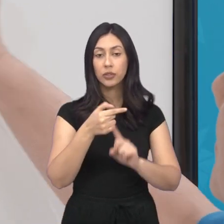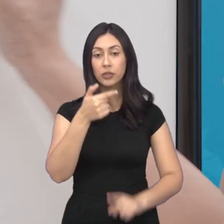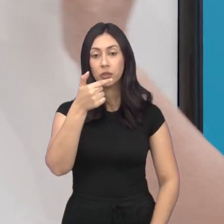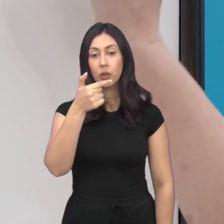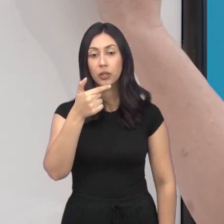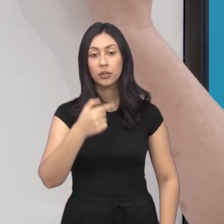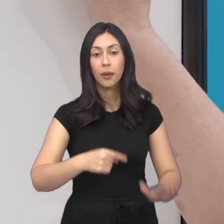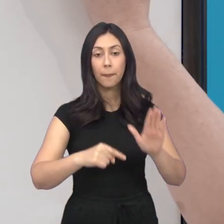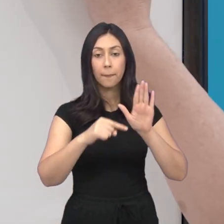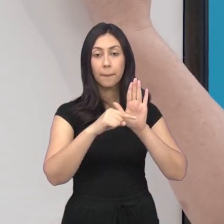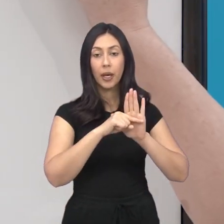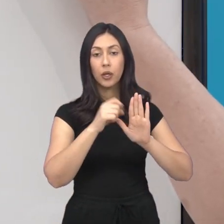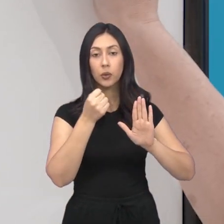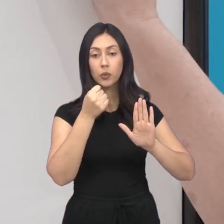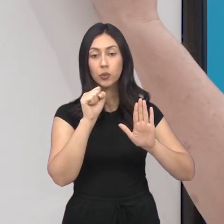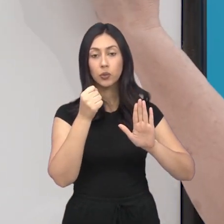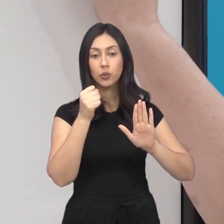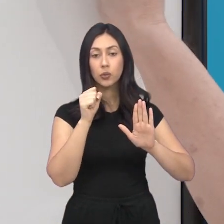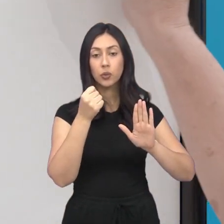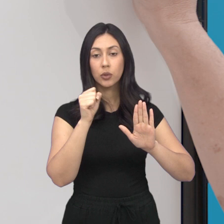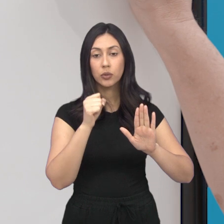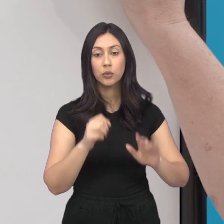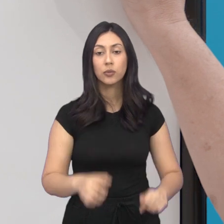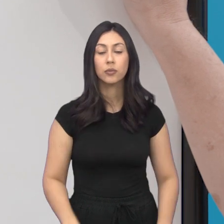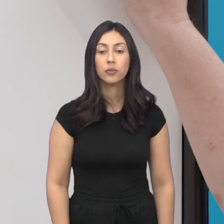vezes 2 menos 8,